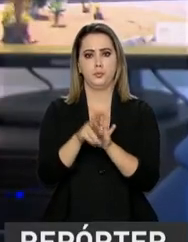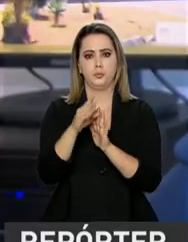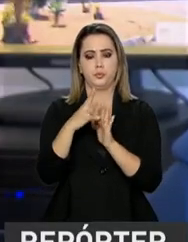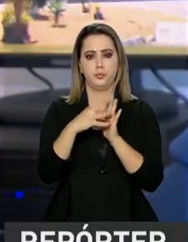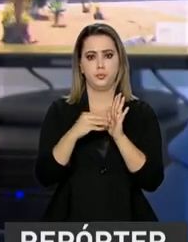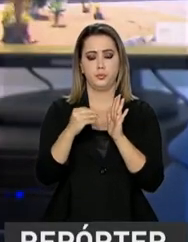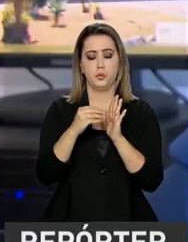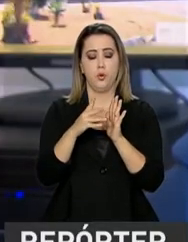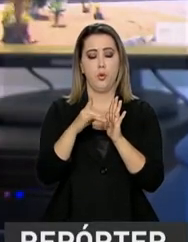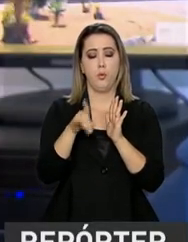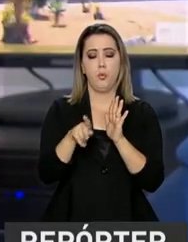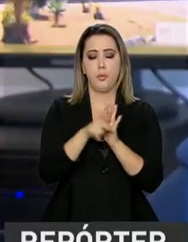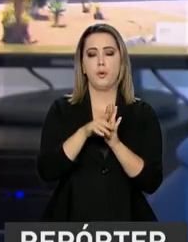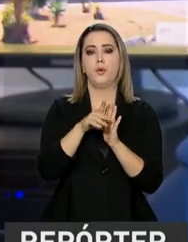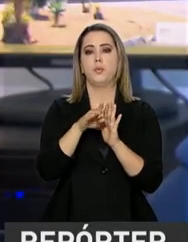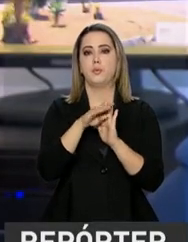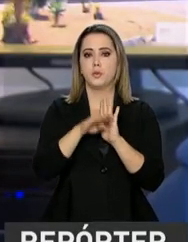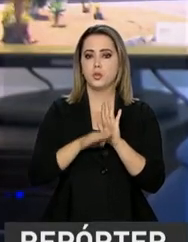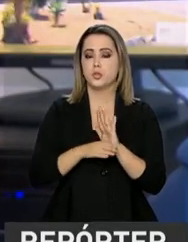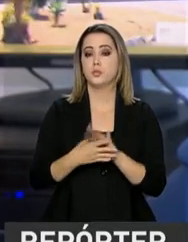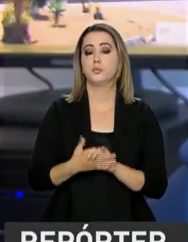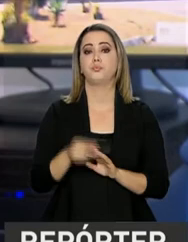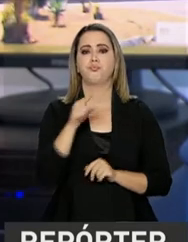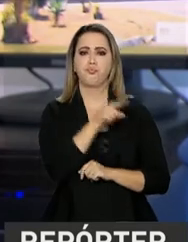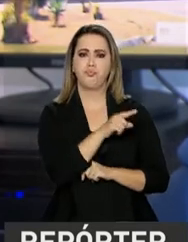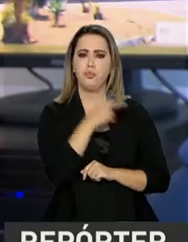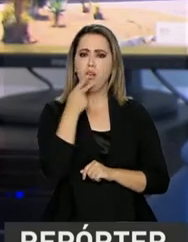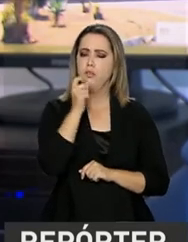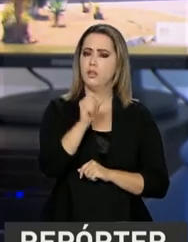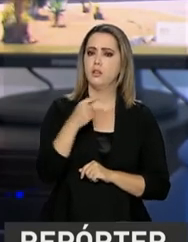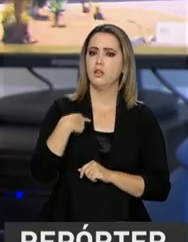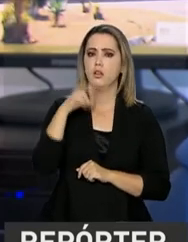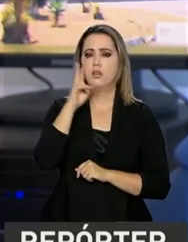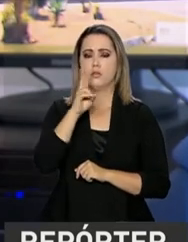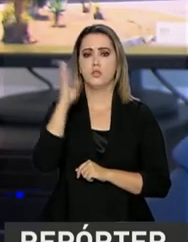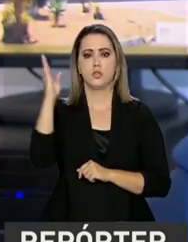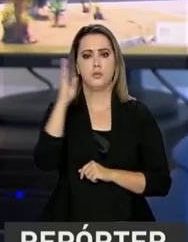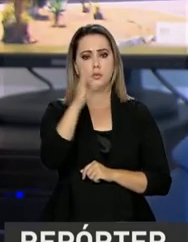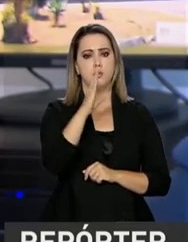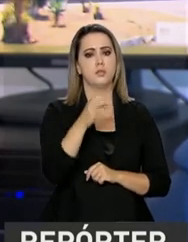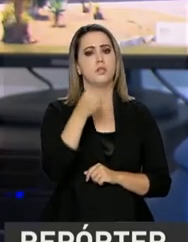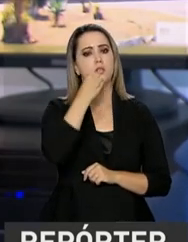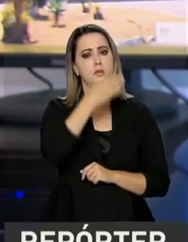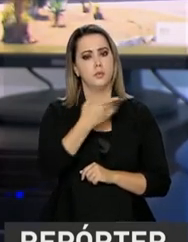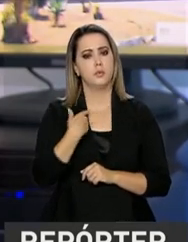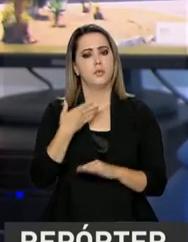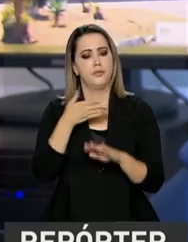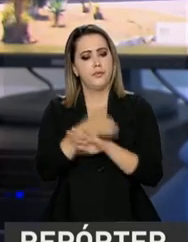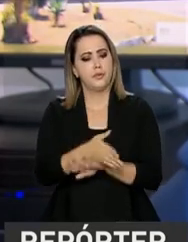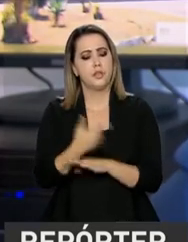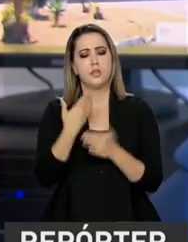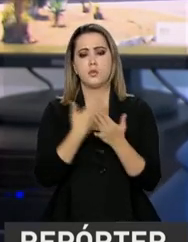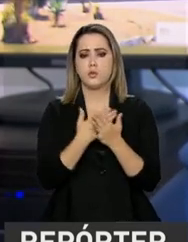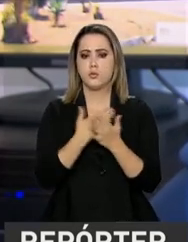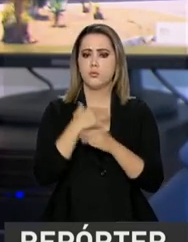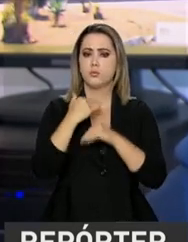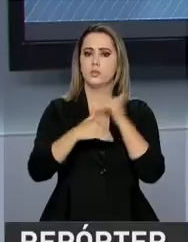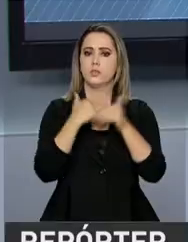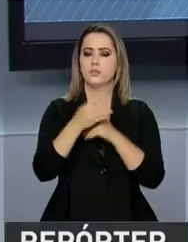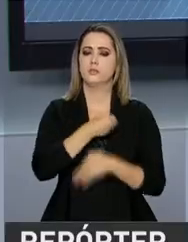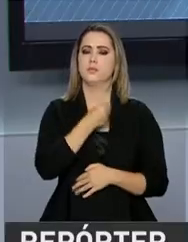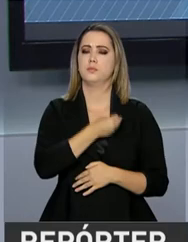biblioteca é dar muito mais uma um dos passos a pessoa vai estudar com a querer tentar algo mais querer crescer na